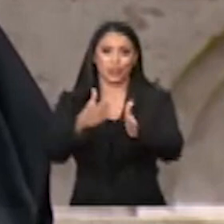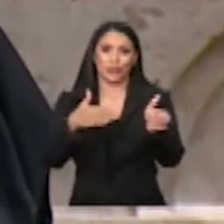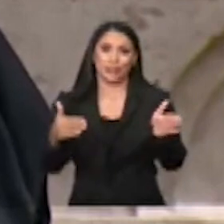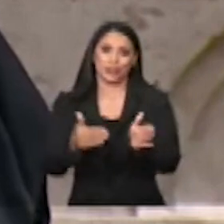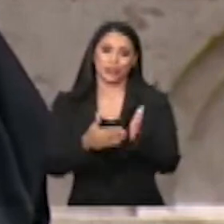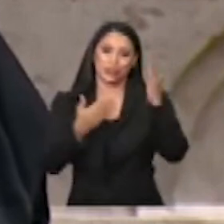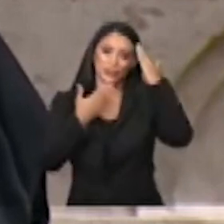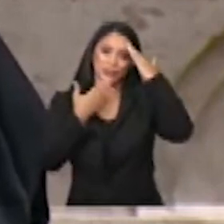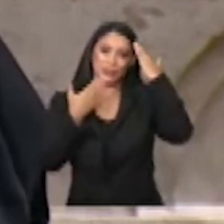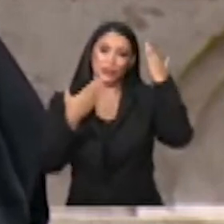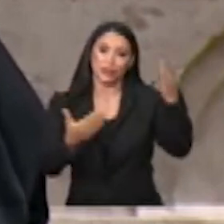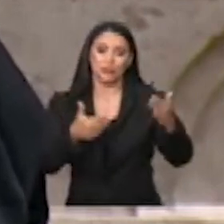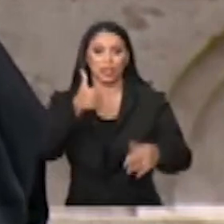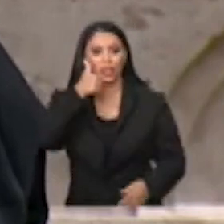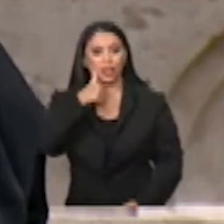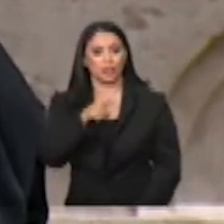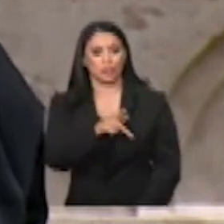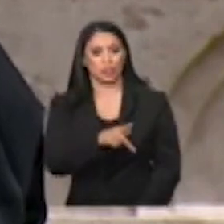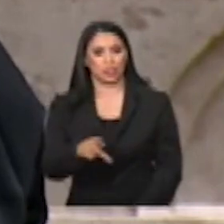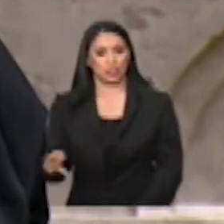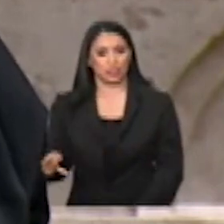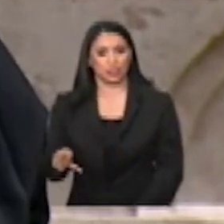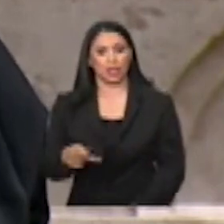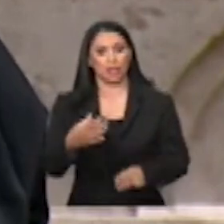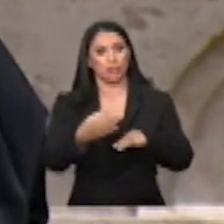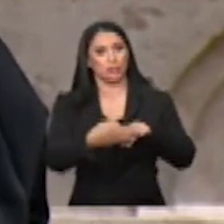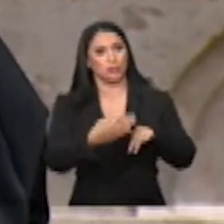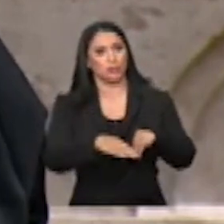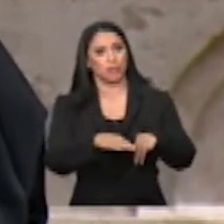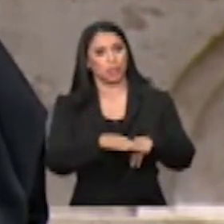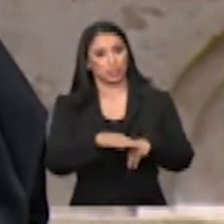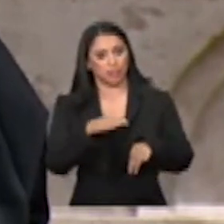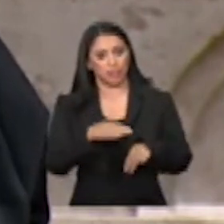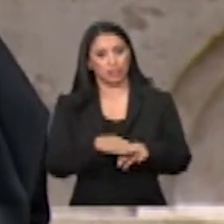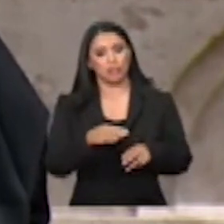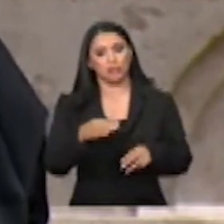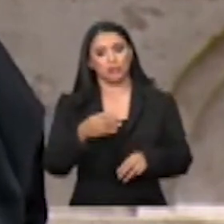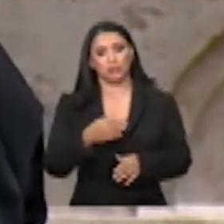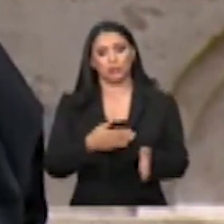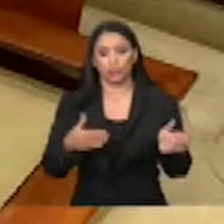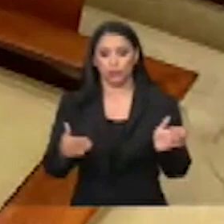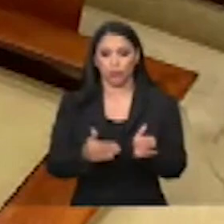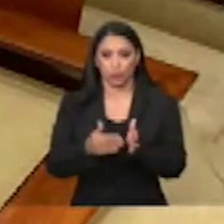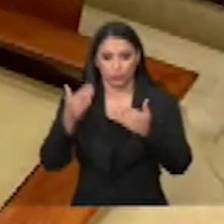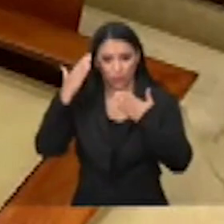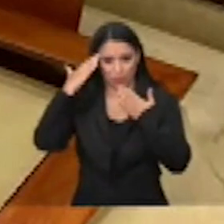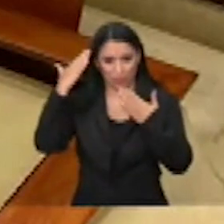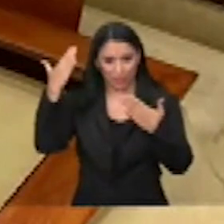Muito obrigado, senhora presidente, senhoras ministras, senhores ministros. Obrigado a todos.